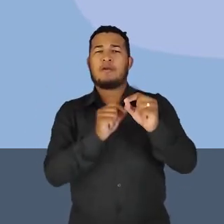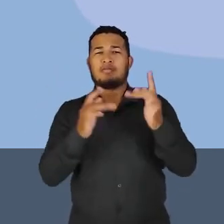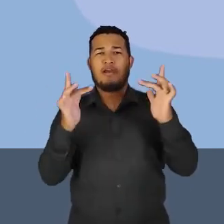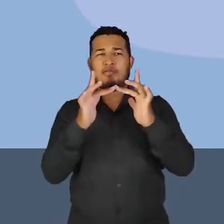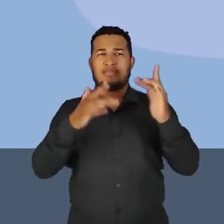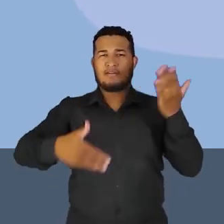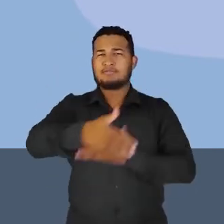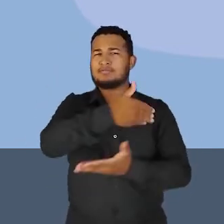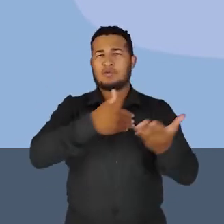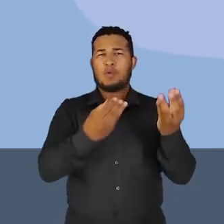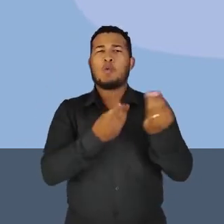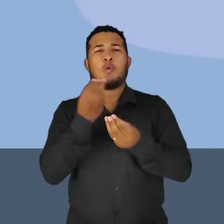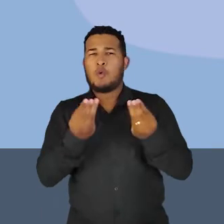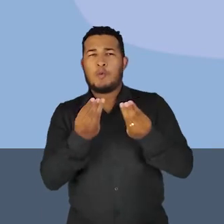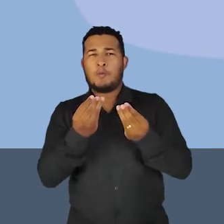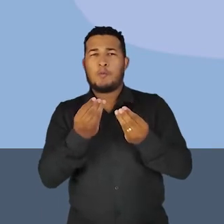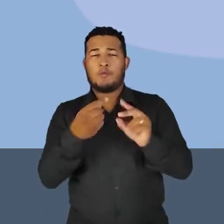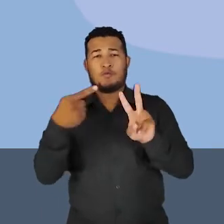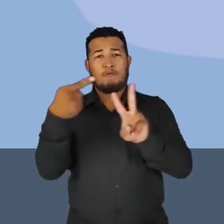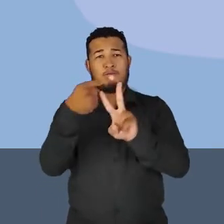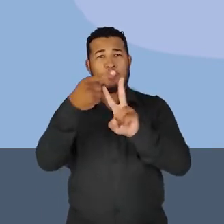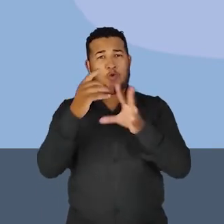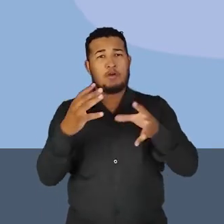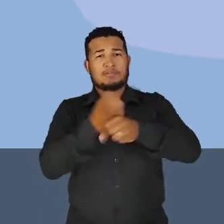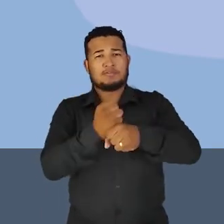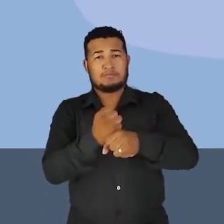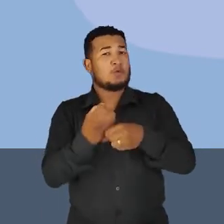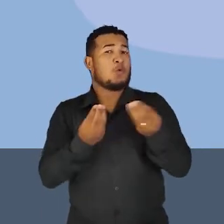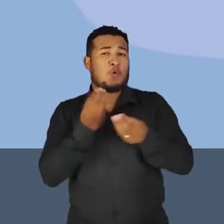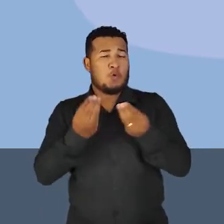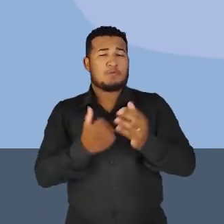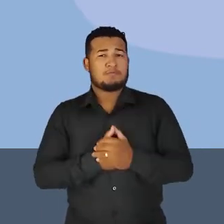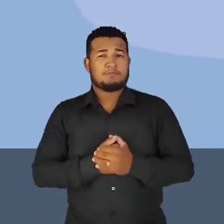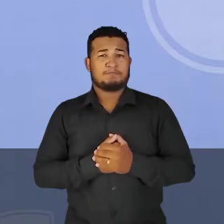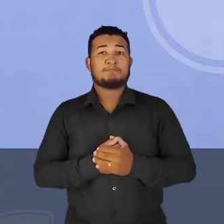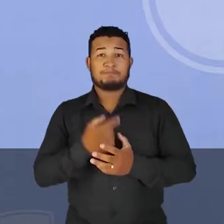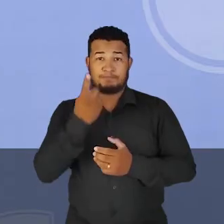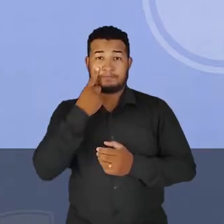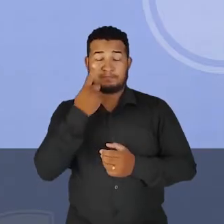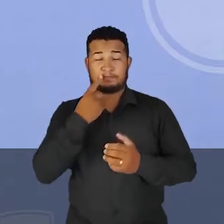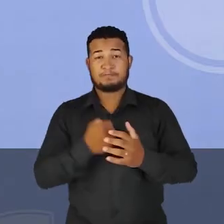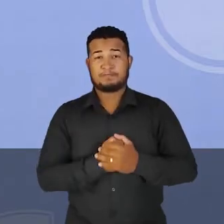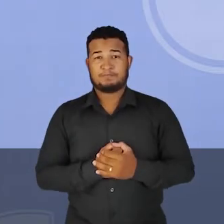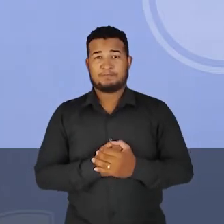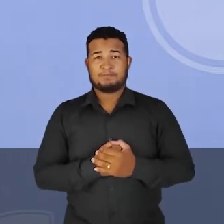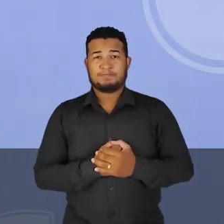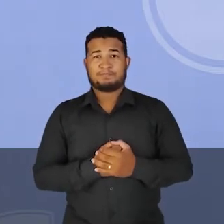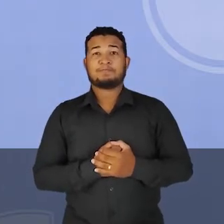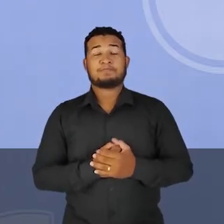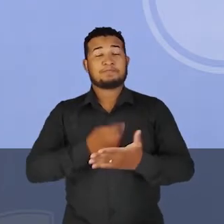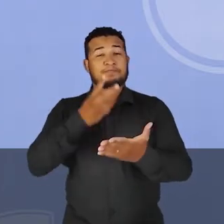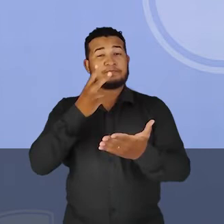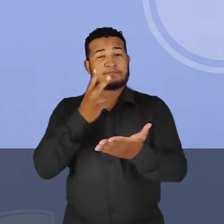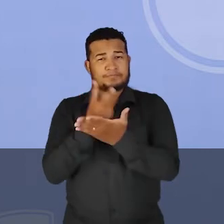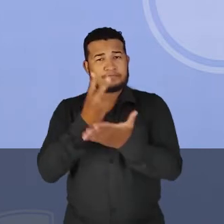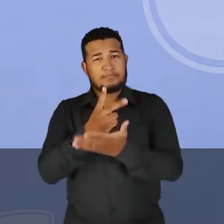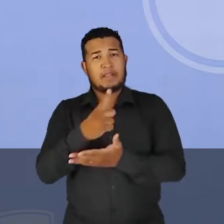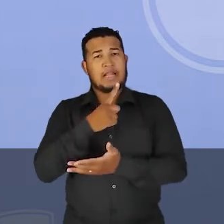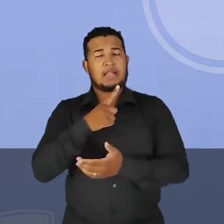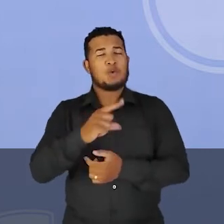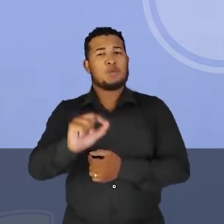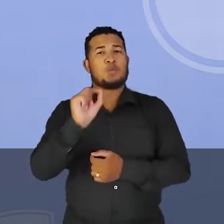o módulo do vetor resultante, em outras palavras? Venha comigo. Sempre que nós